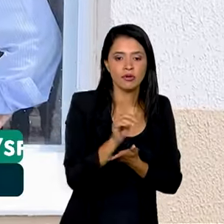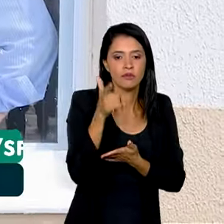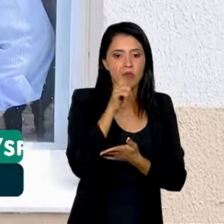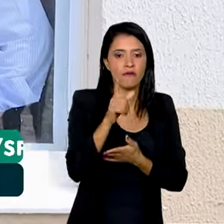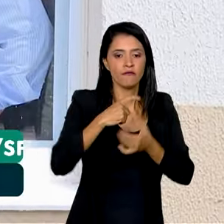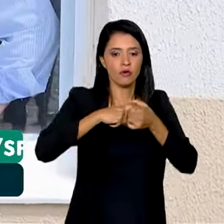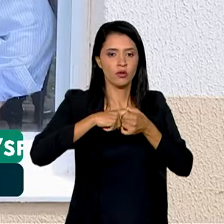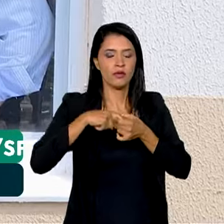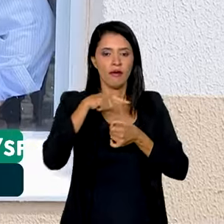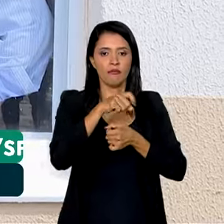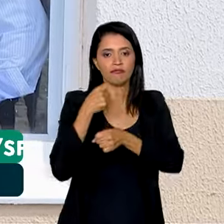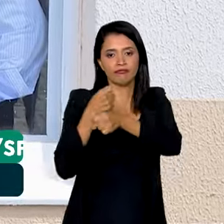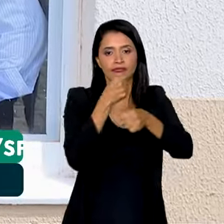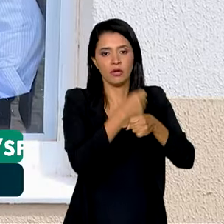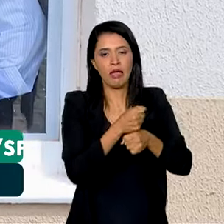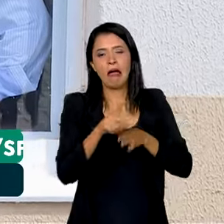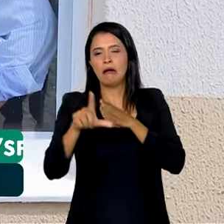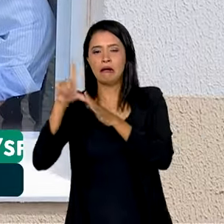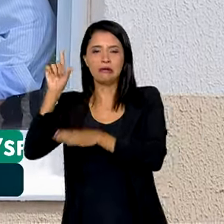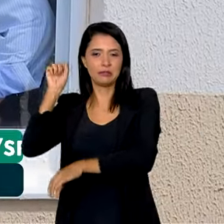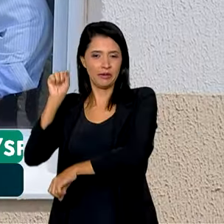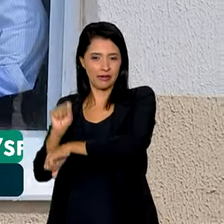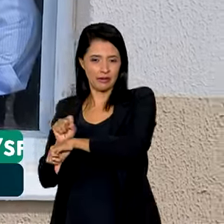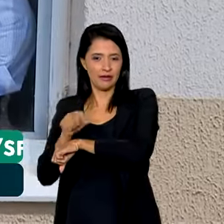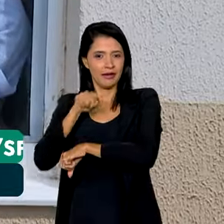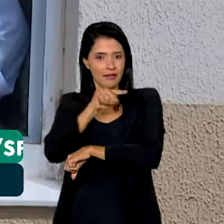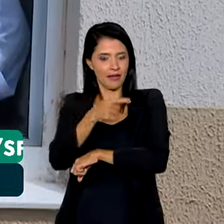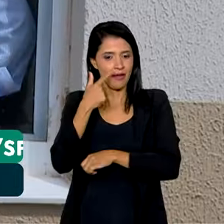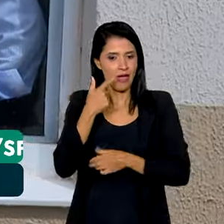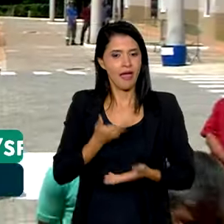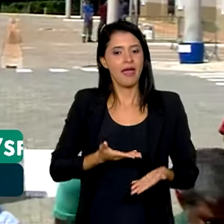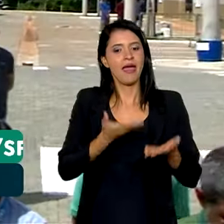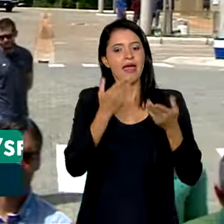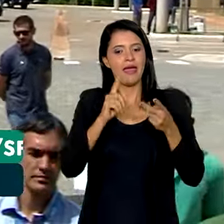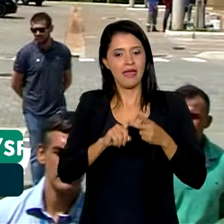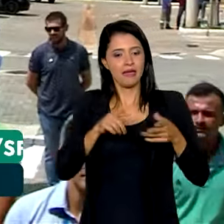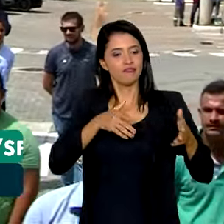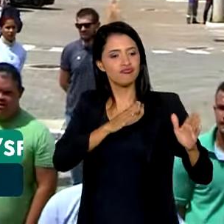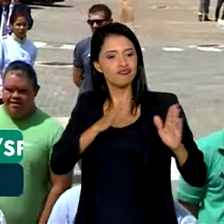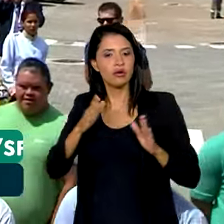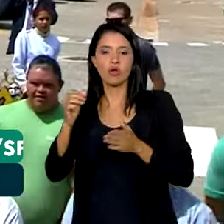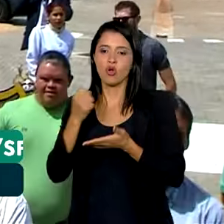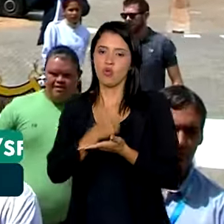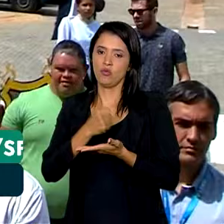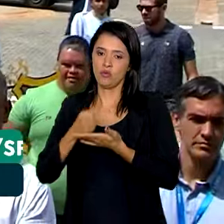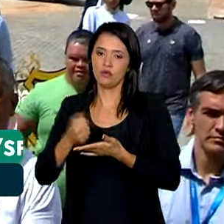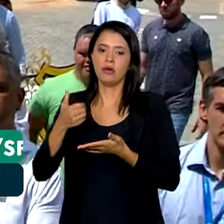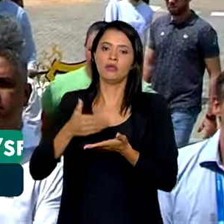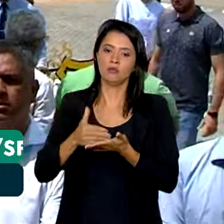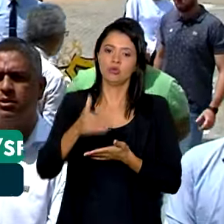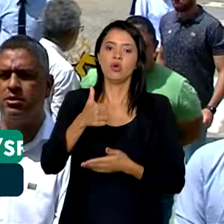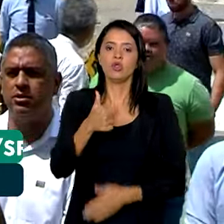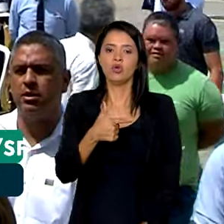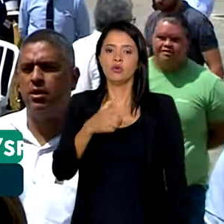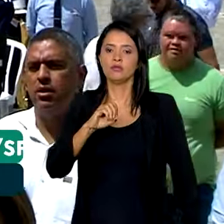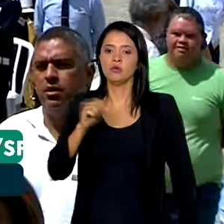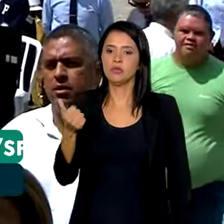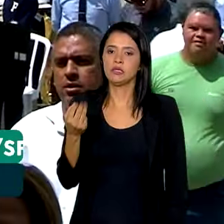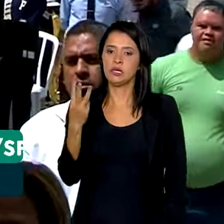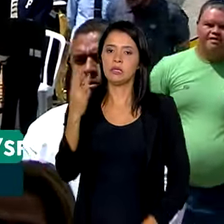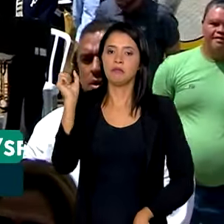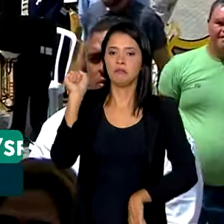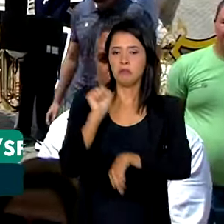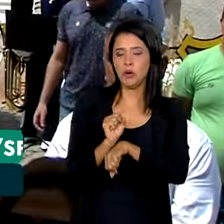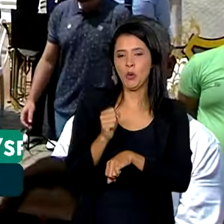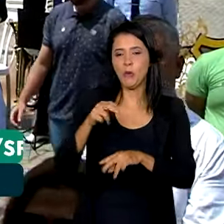que estava paralisada. As obras do residencial Adalberto Bergo foram contratadas em 2013, mas pararam por